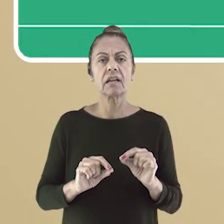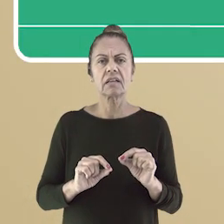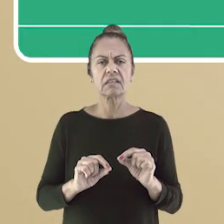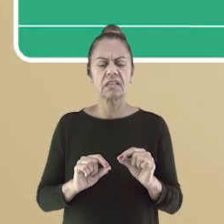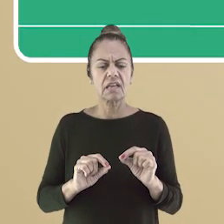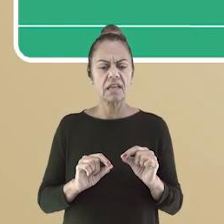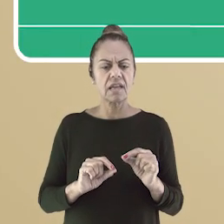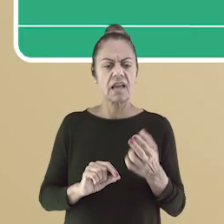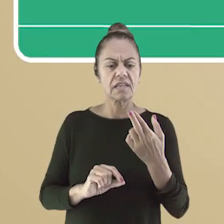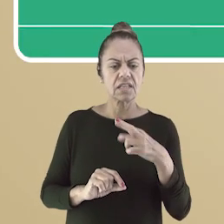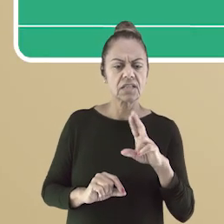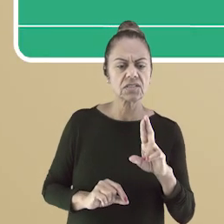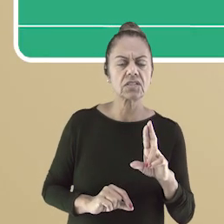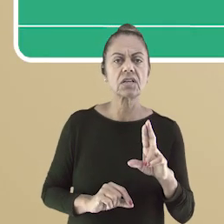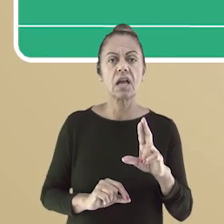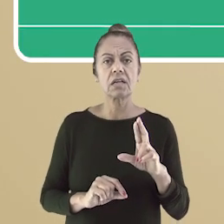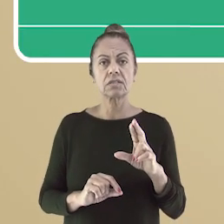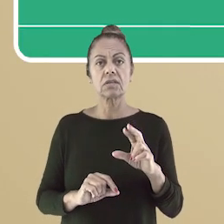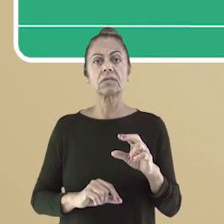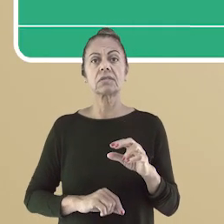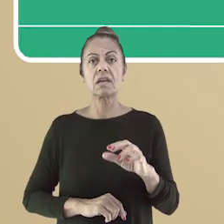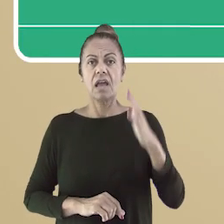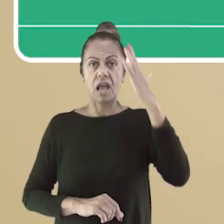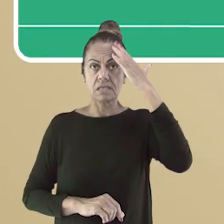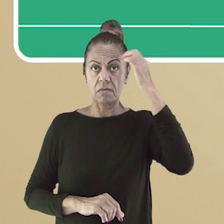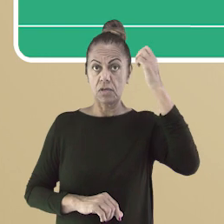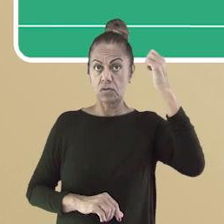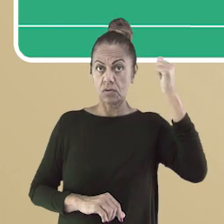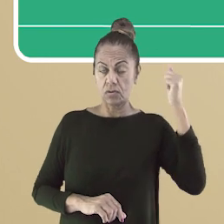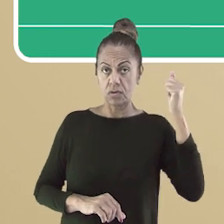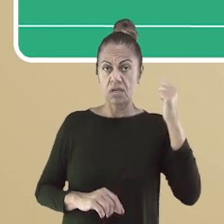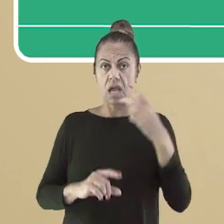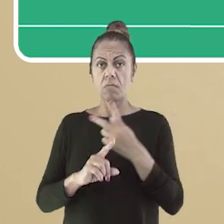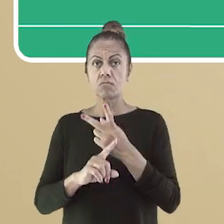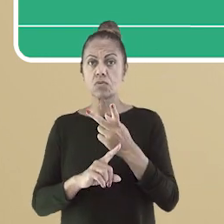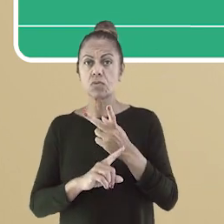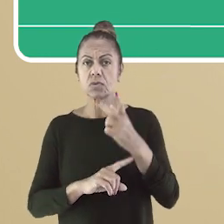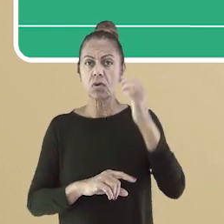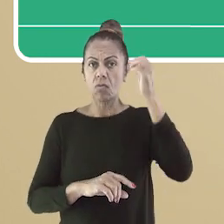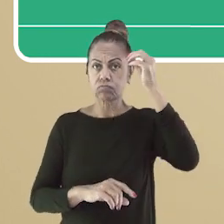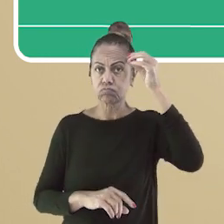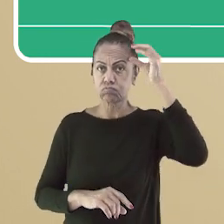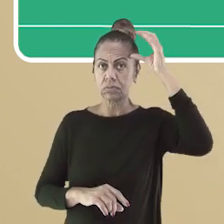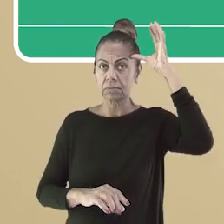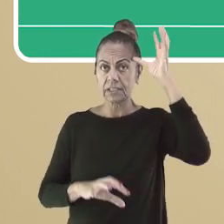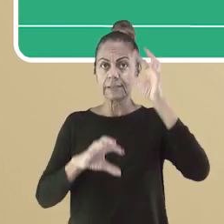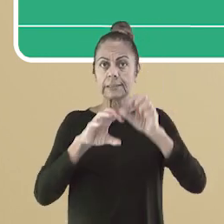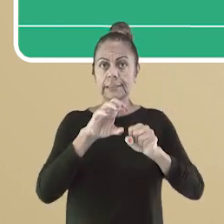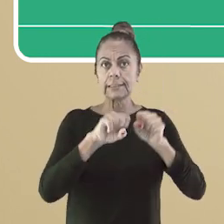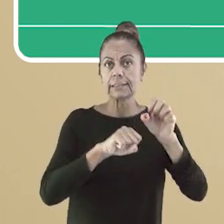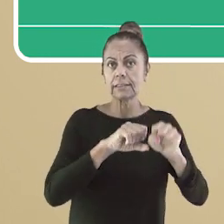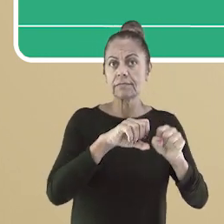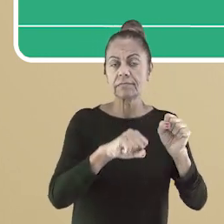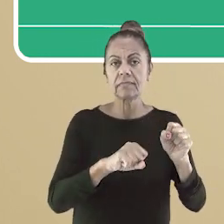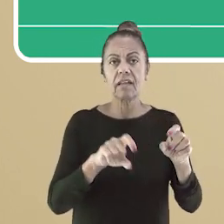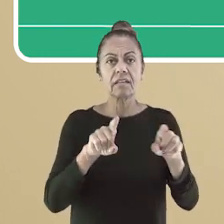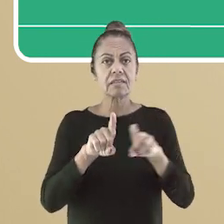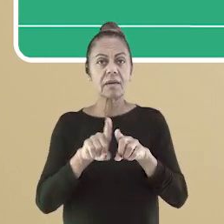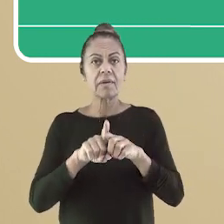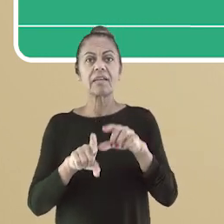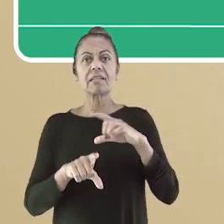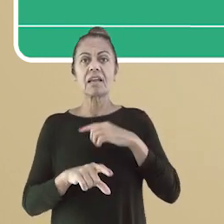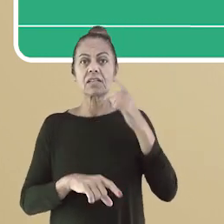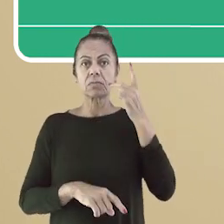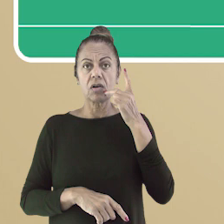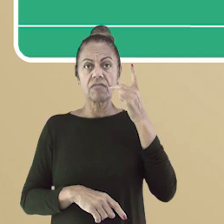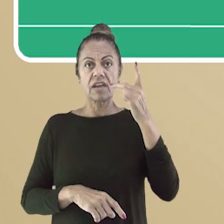temos as religiões chamadas de sapienciais, que são aquelas que baseiam-se na sabedoria, na busca pelo